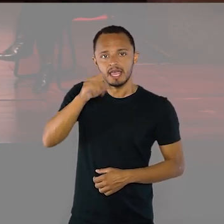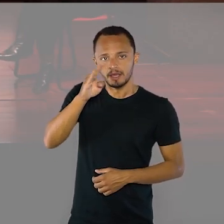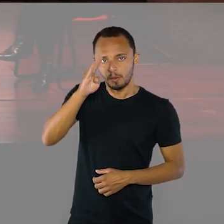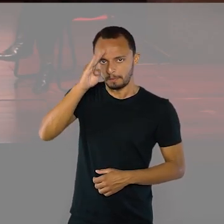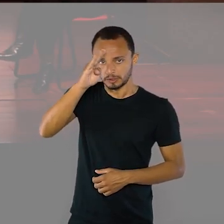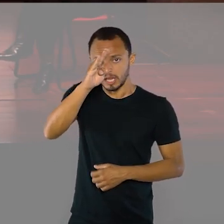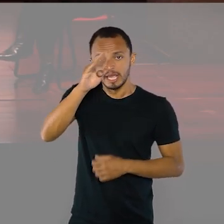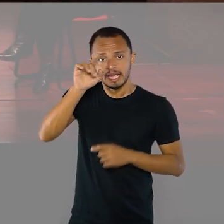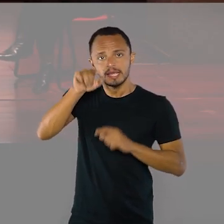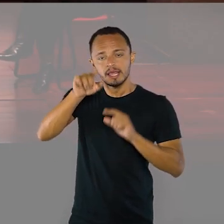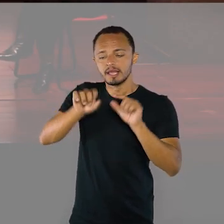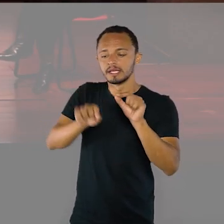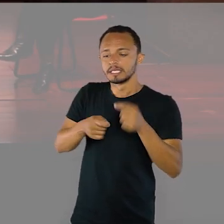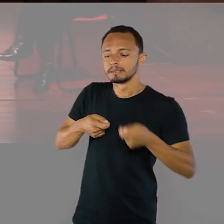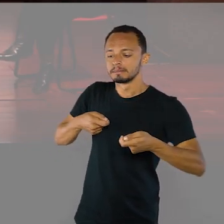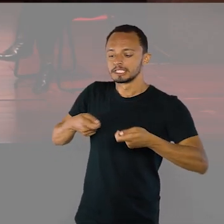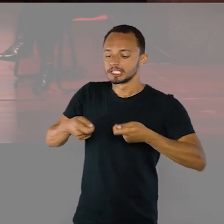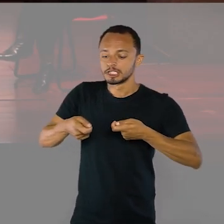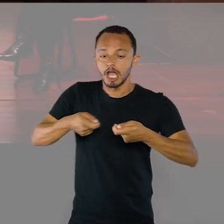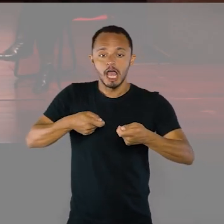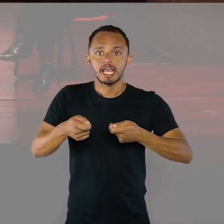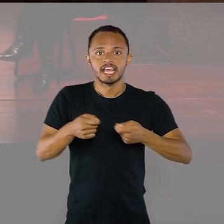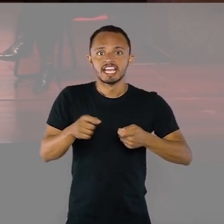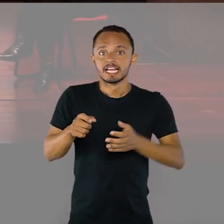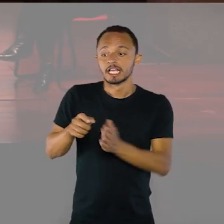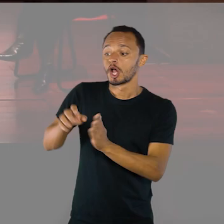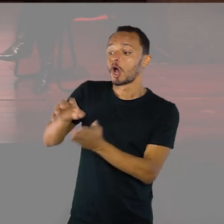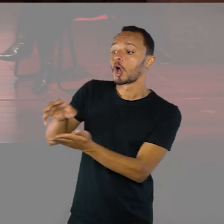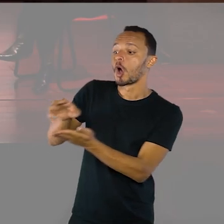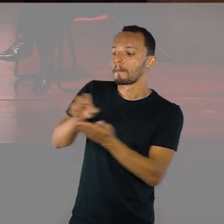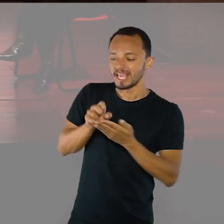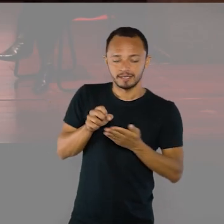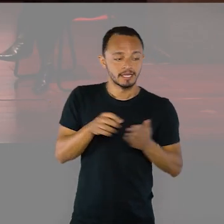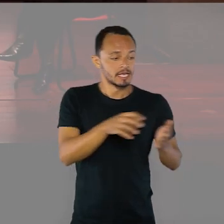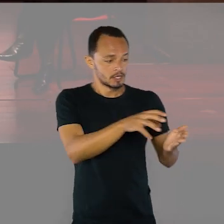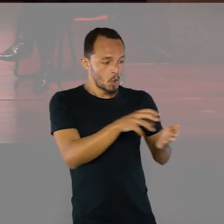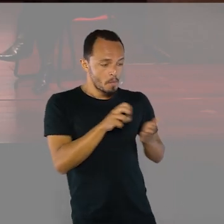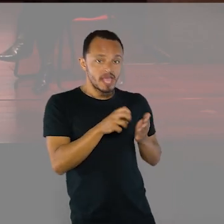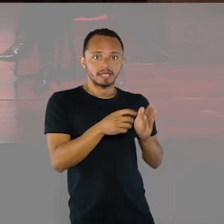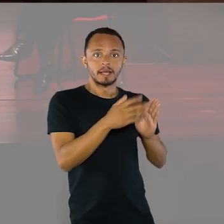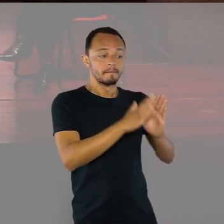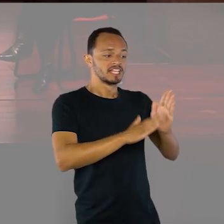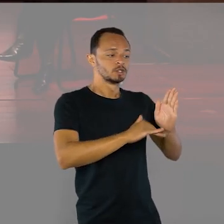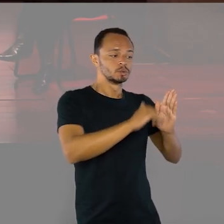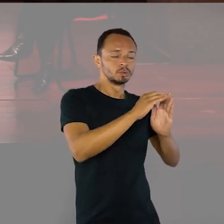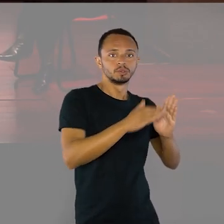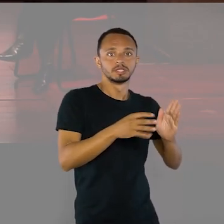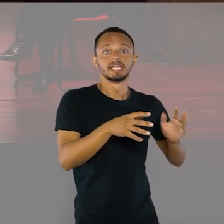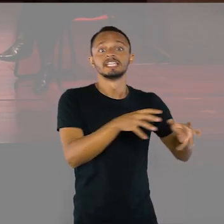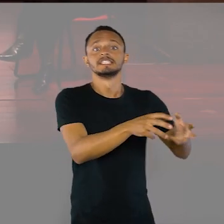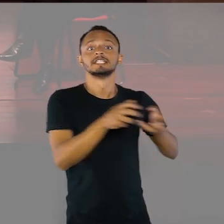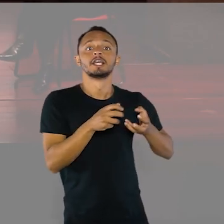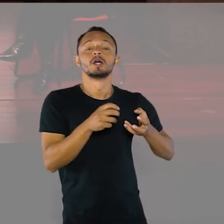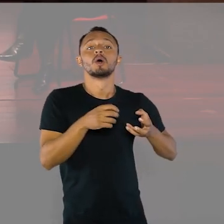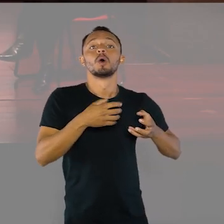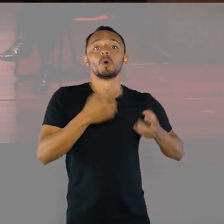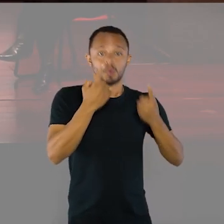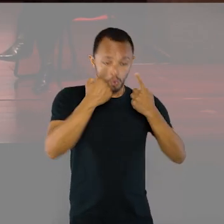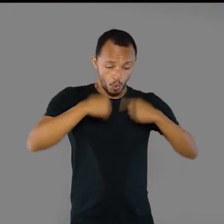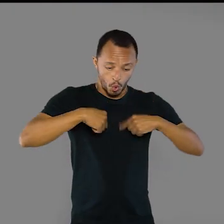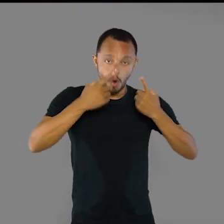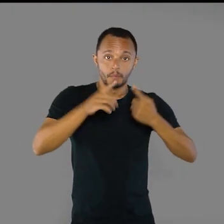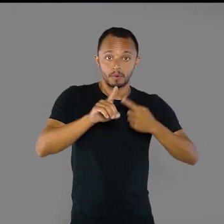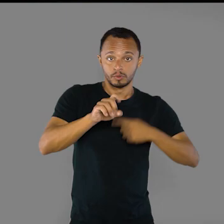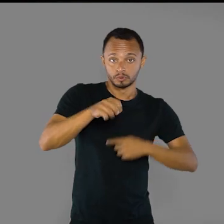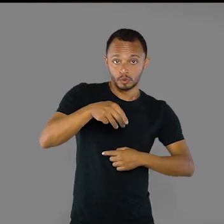cerimonial. São os militares que encomendam que chegue o corpo de D. Pedro no dia 21 de abril, dia